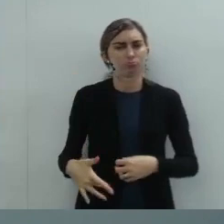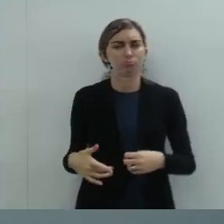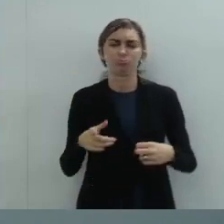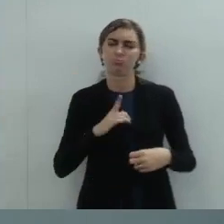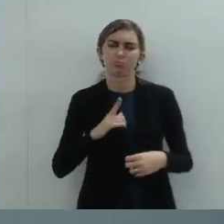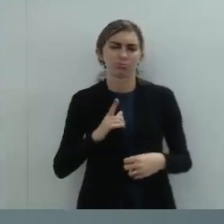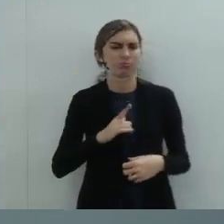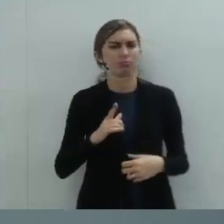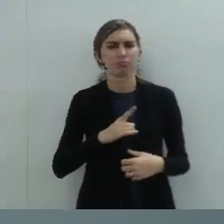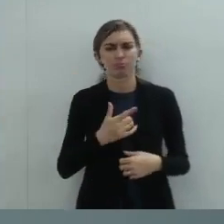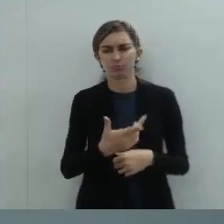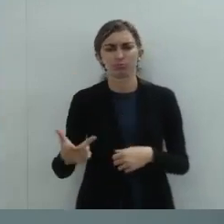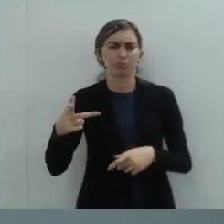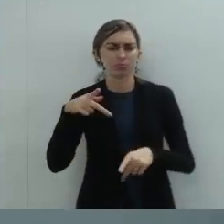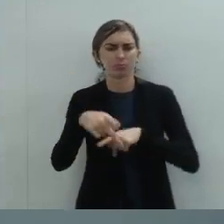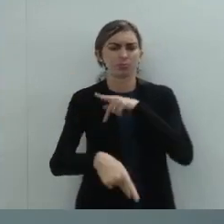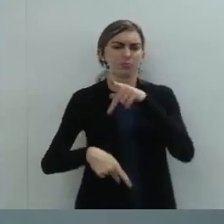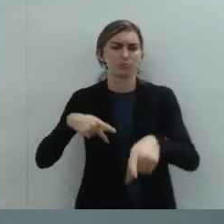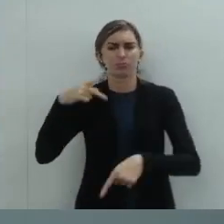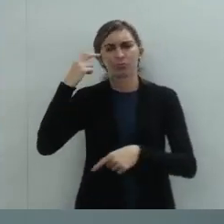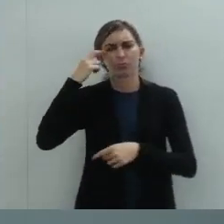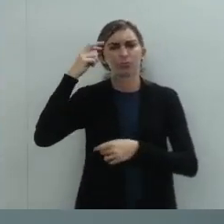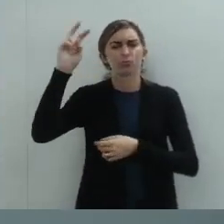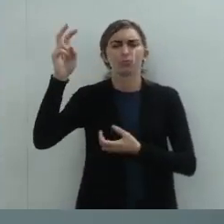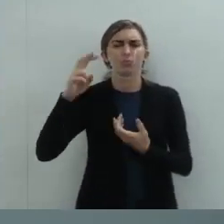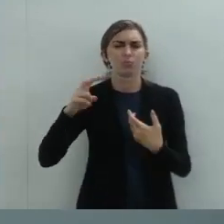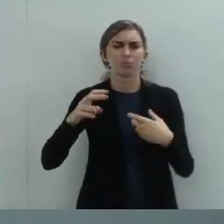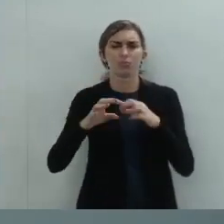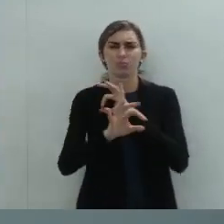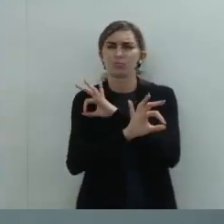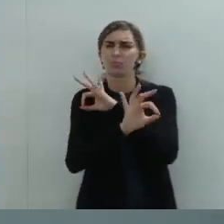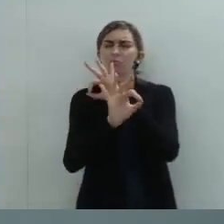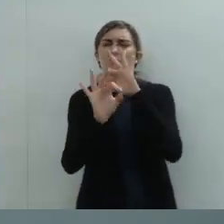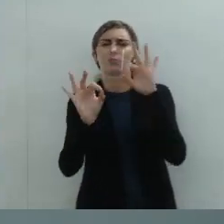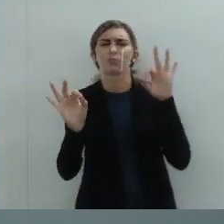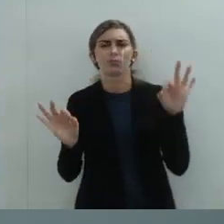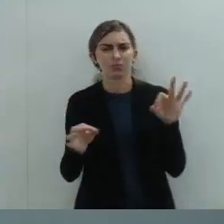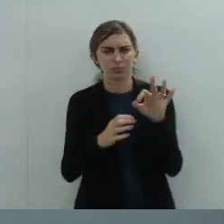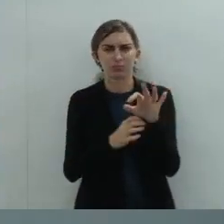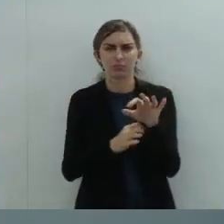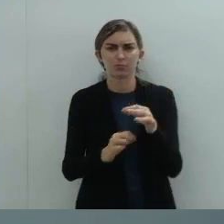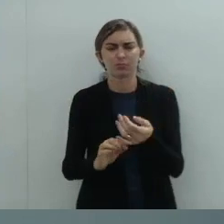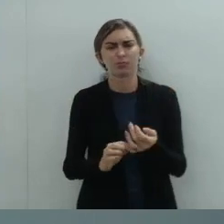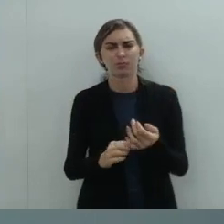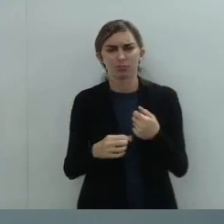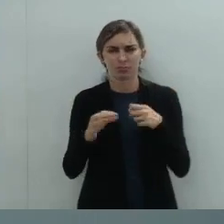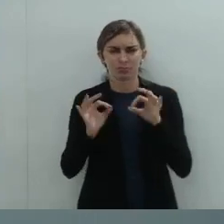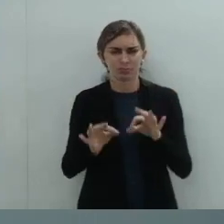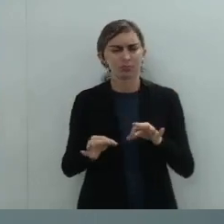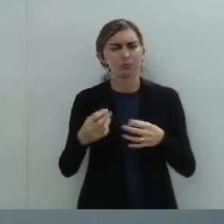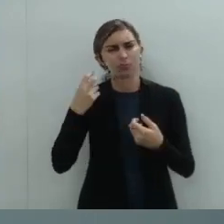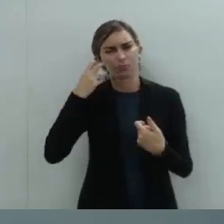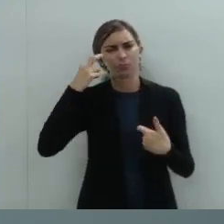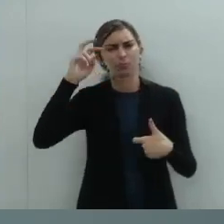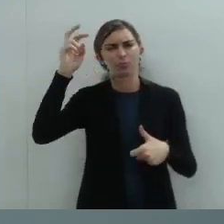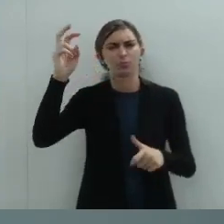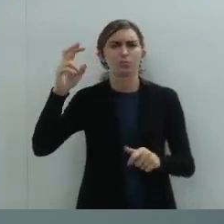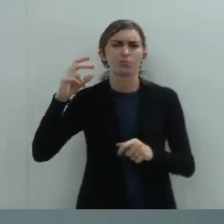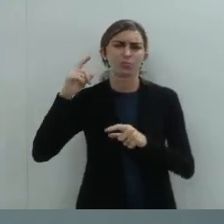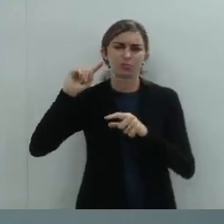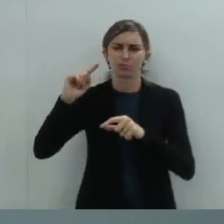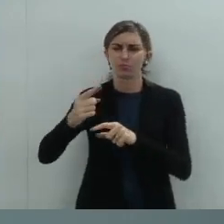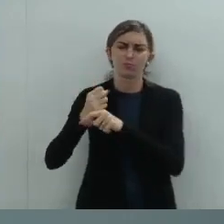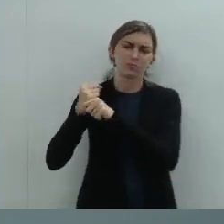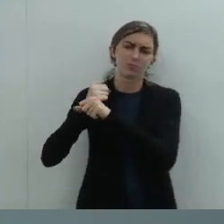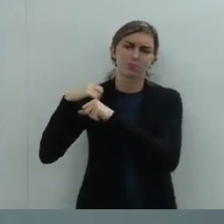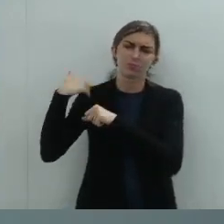sem dúvida, um povo de uma cultura magnífica, tá certo? Uma cultura milenar,